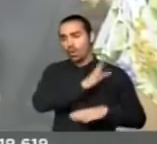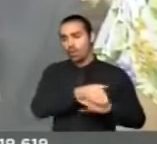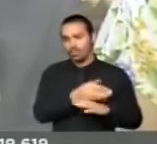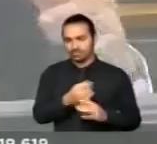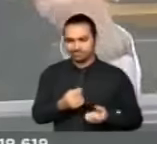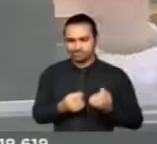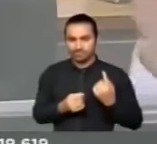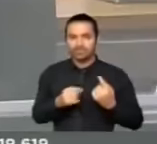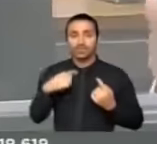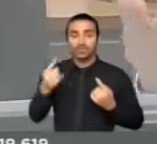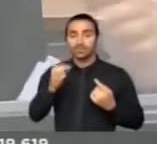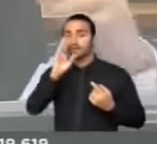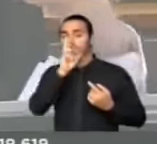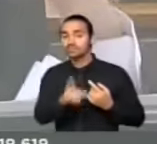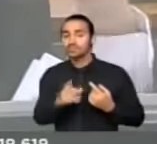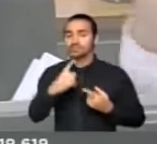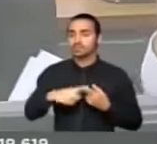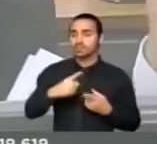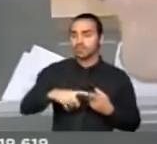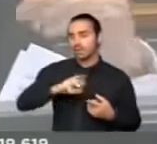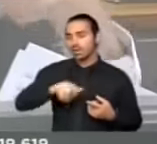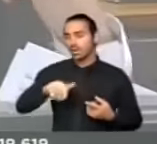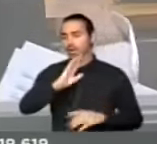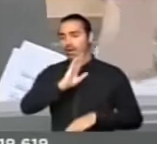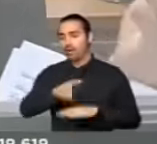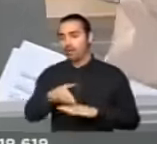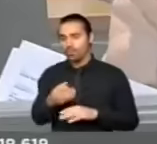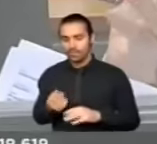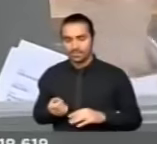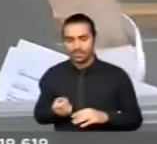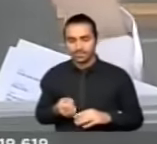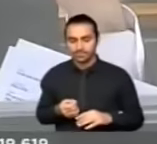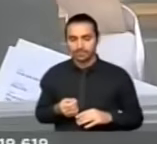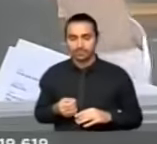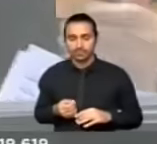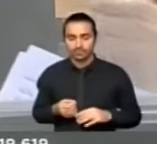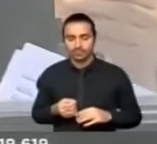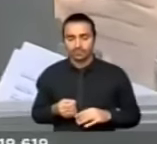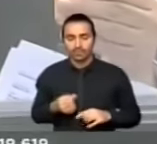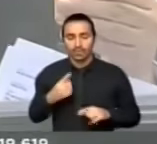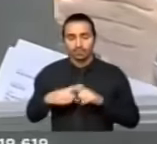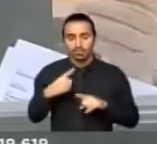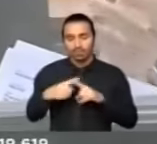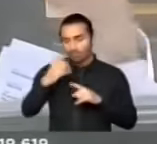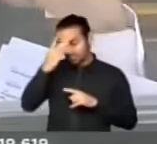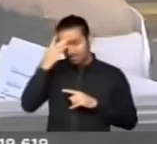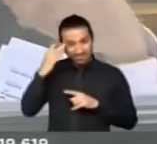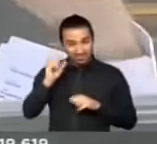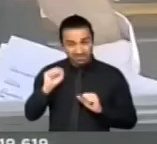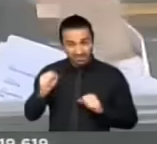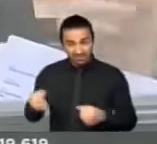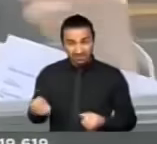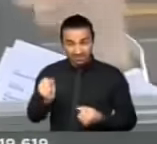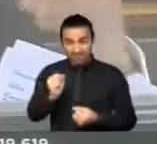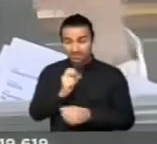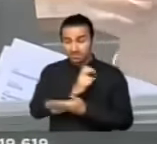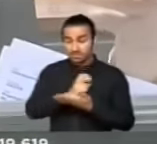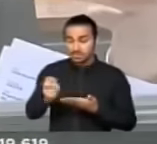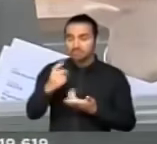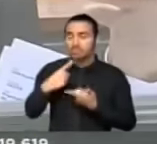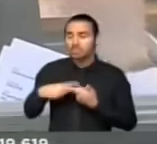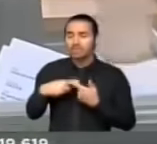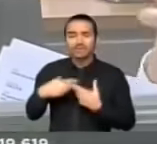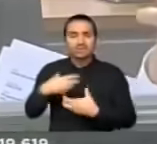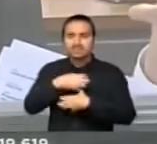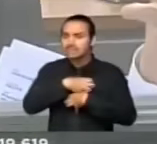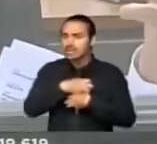vezes, por que isso não é golpe, aquilo não é golpe, e por que aqueles que estão defendendo o impeachment se sentem tão